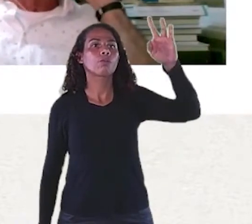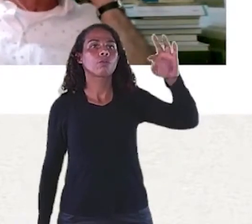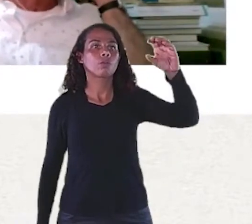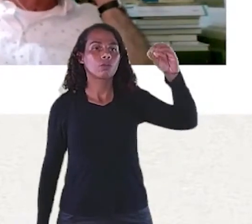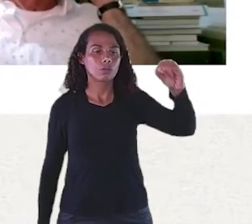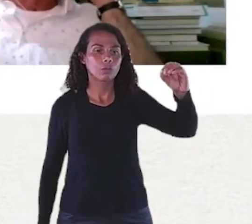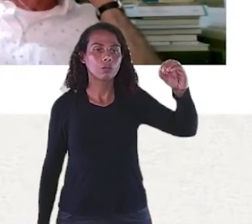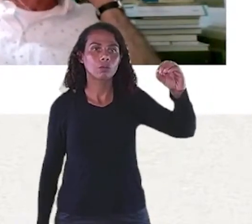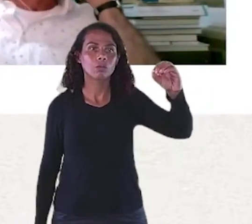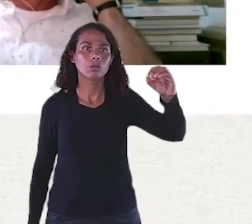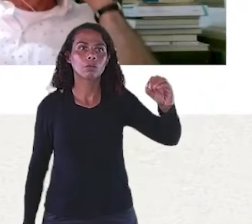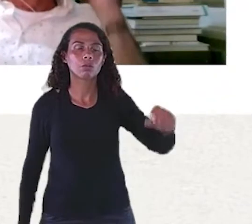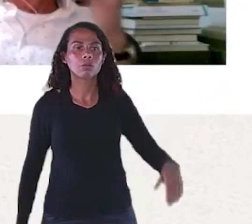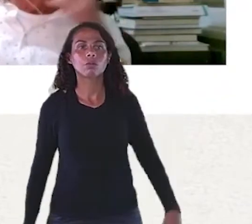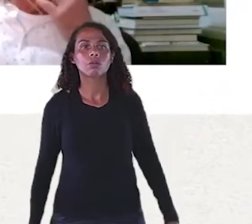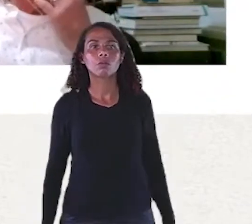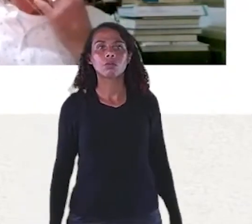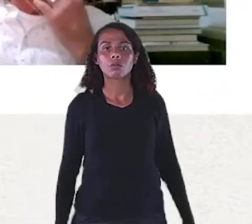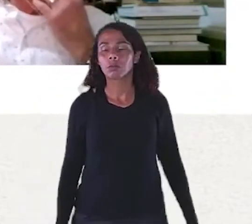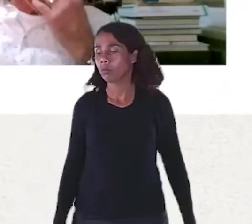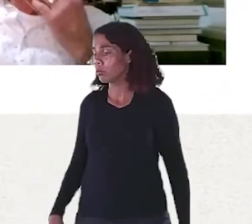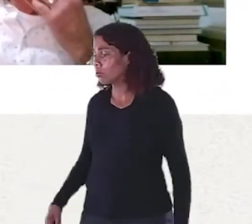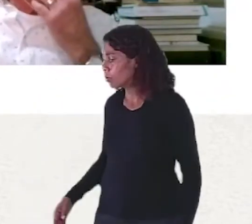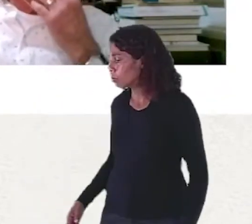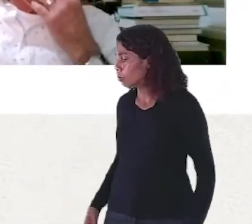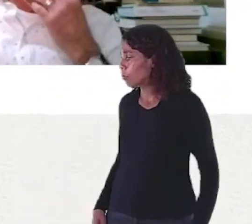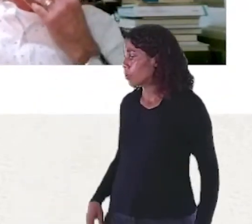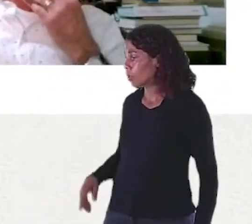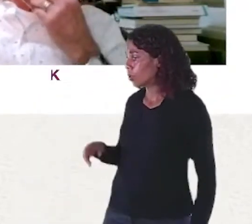autores. Esse grupo, não? Luiz Vilela?